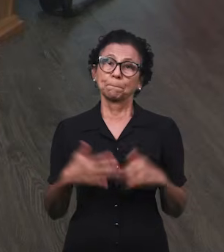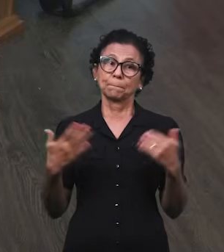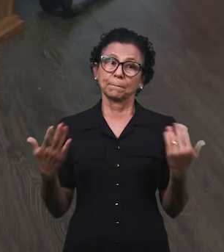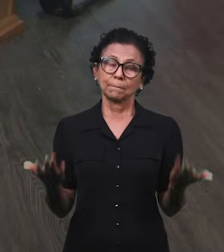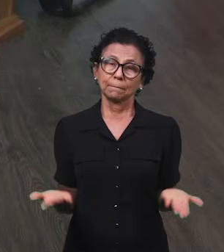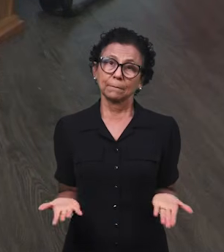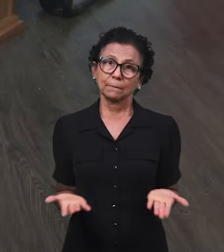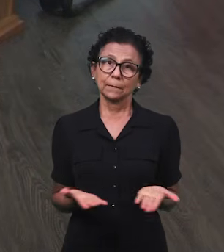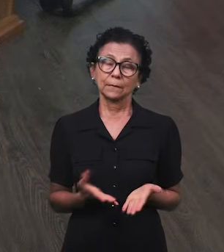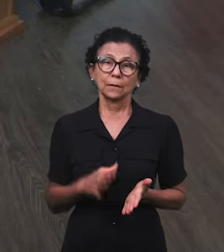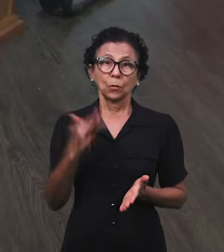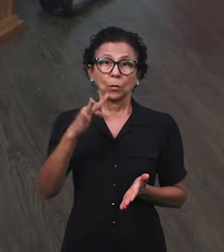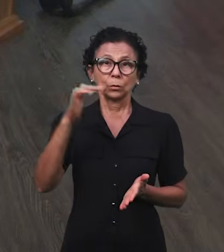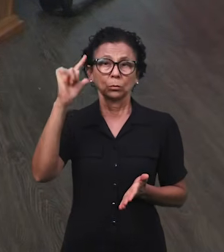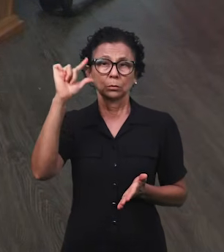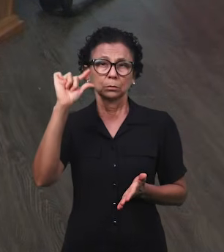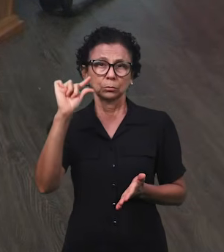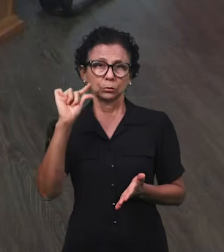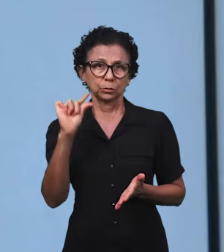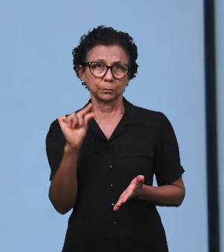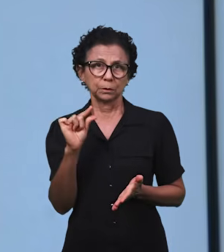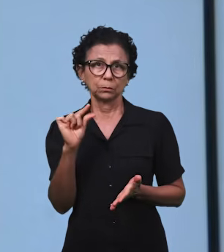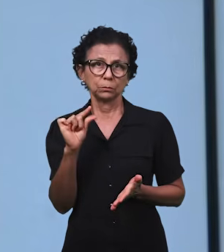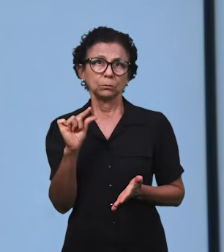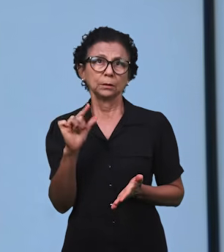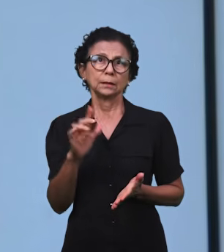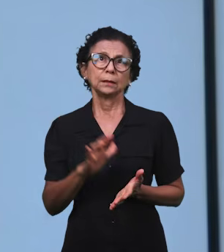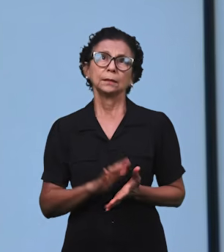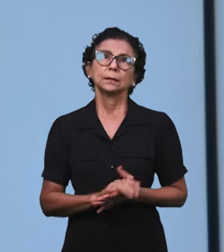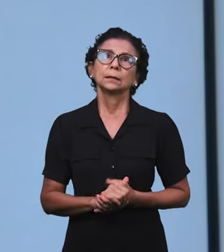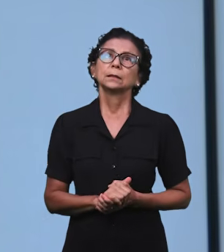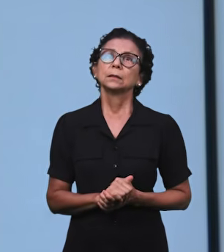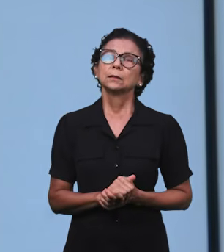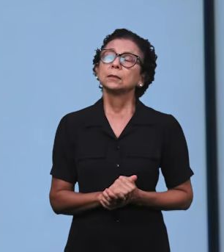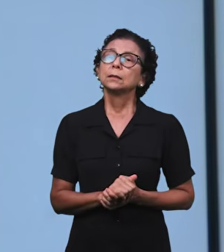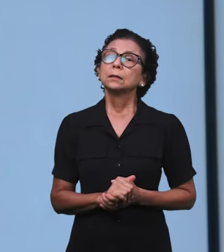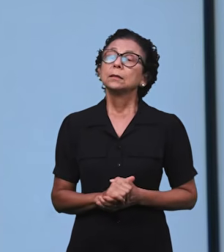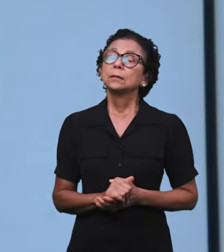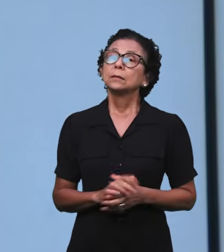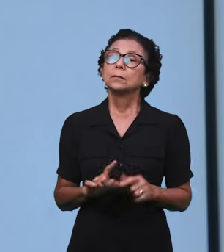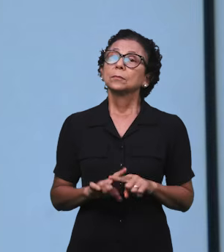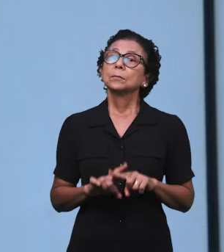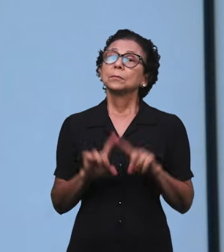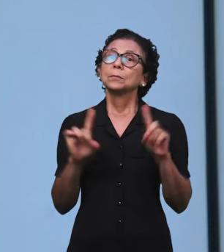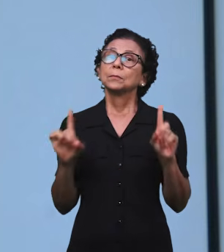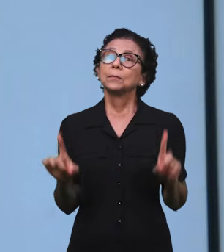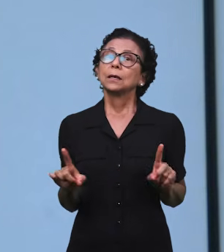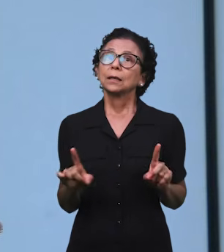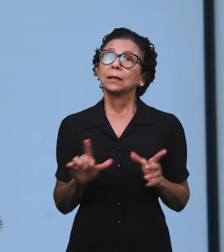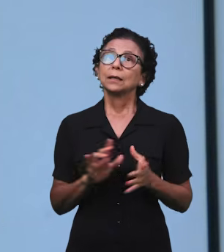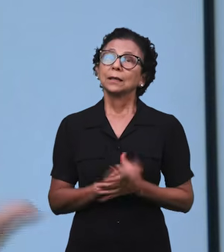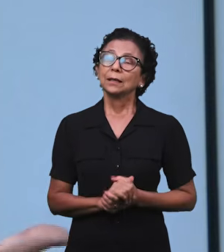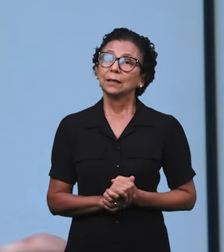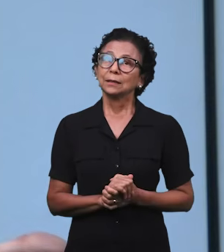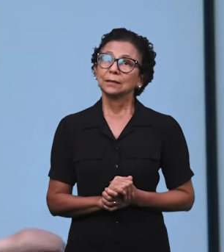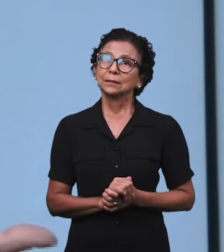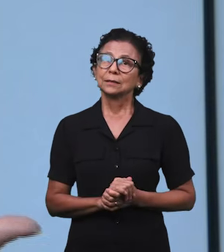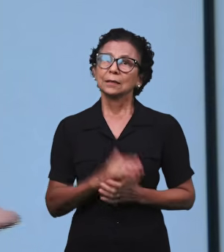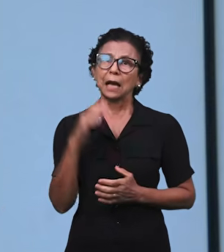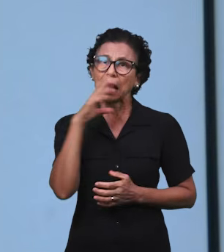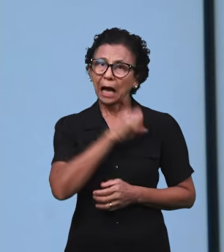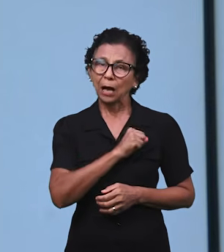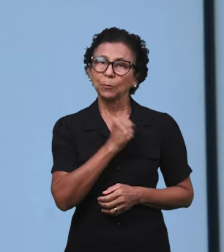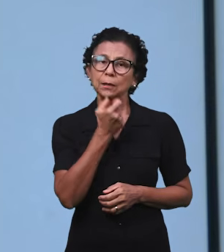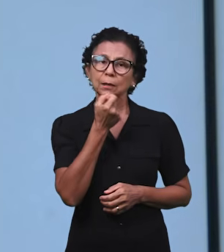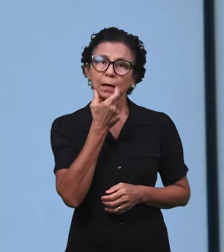diminuir a intensidade da dor e eu faço isso mais rapidamente através do uso das